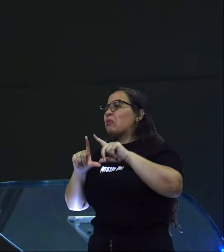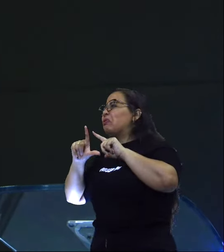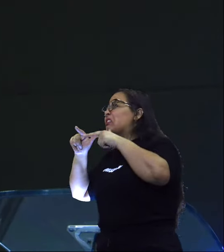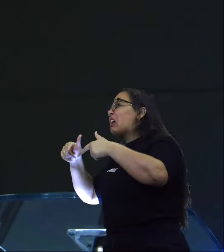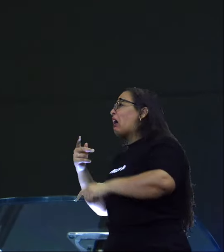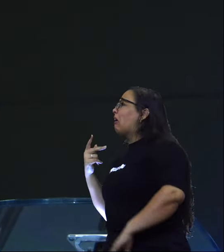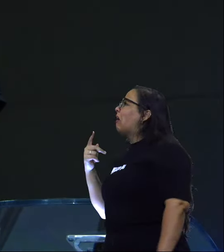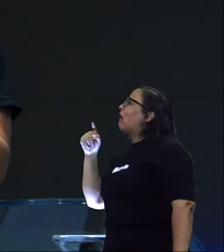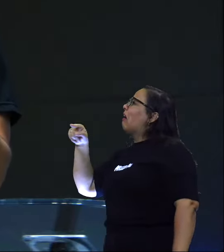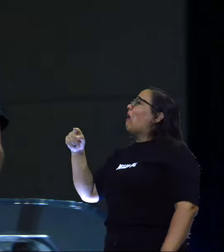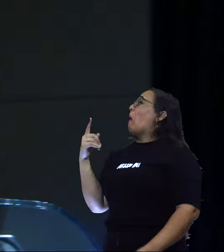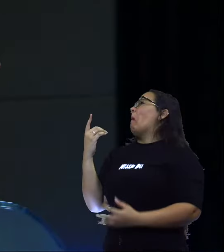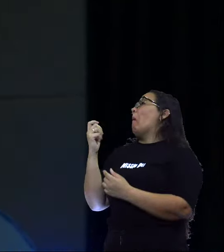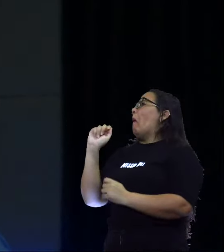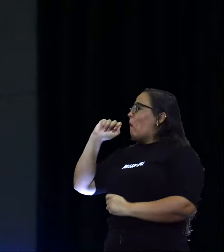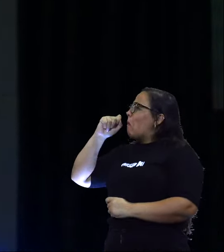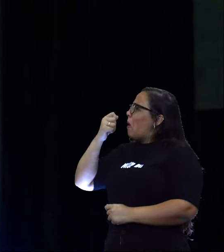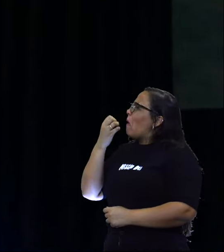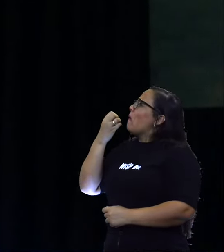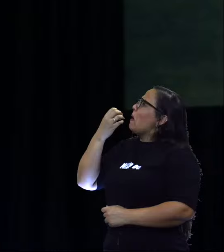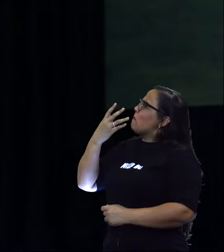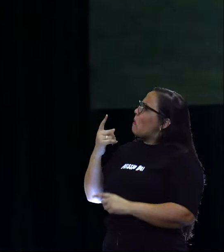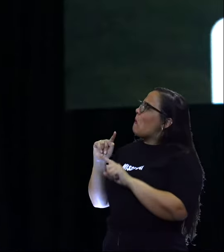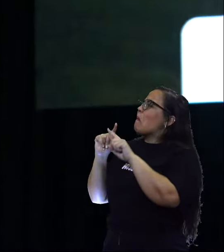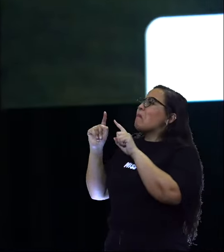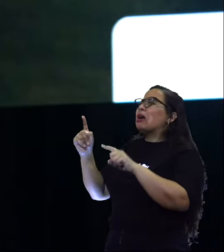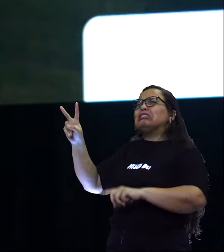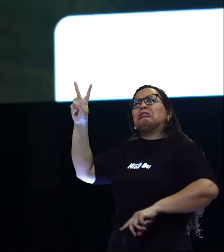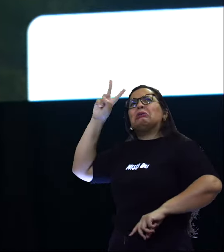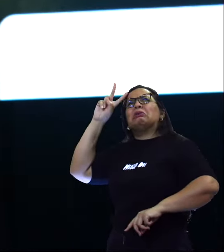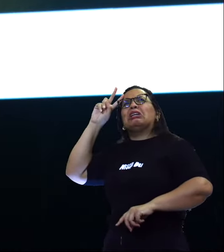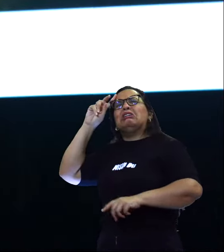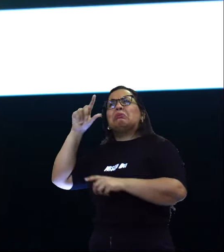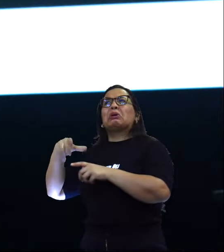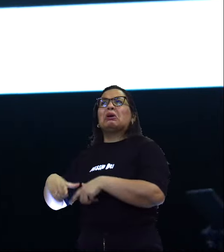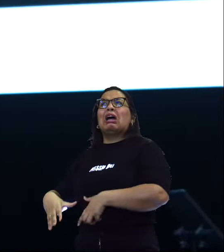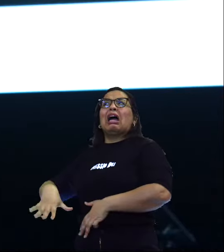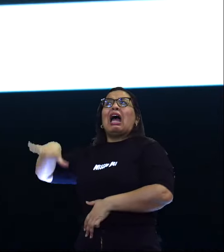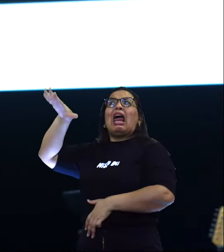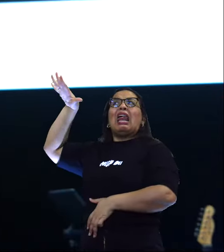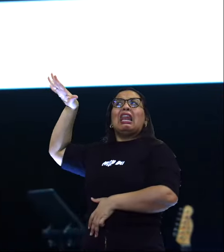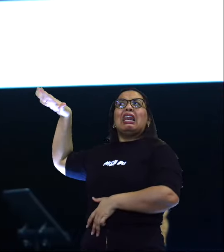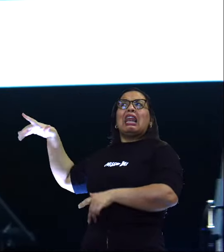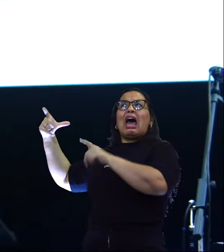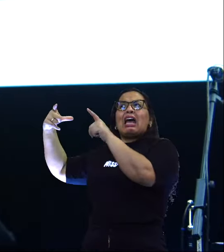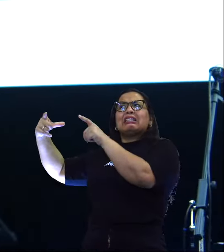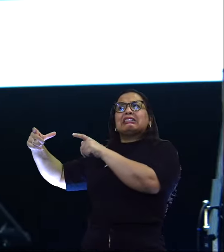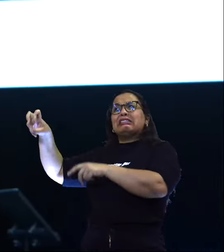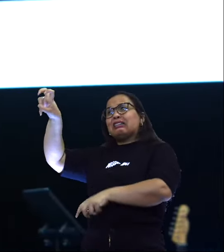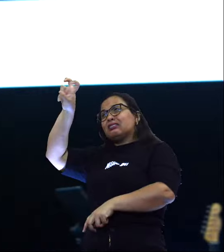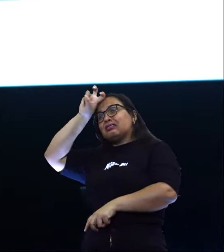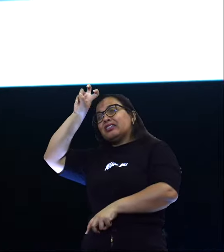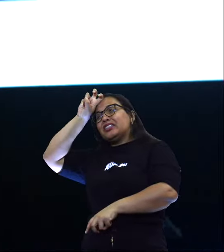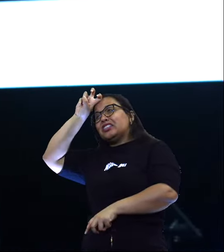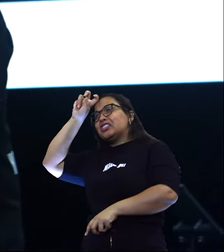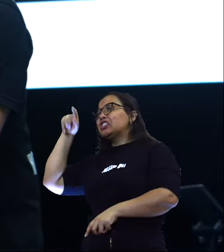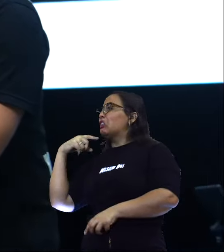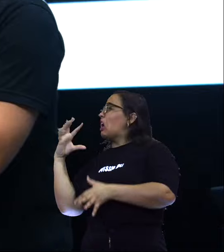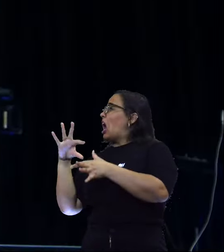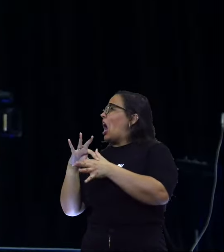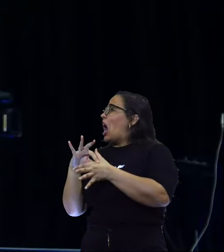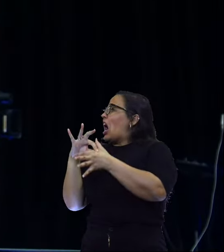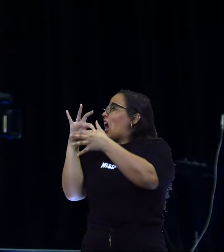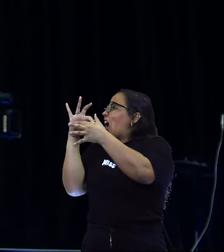esse versículo que nós lemos aqui, eles falam a mesma coisa. Era tão bom. E pode ser bom, mas Deus tem algo maior. E está aqui na frente, está